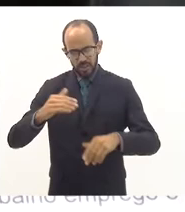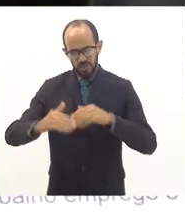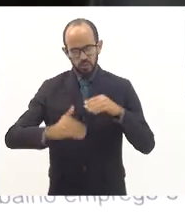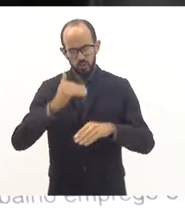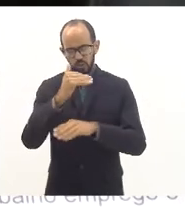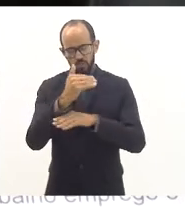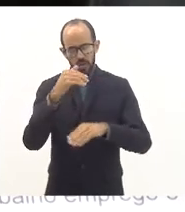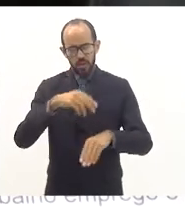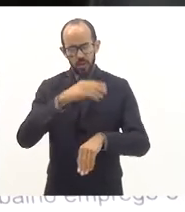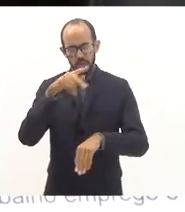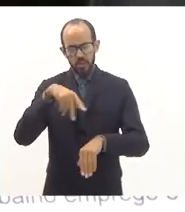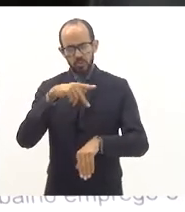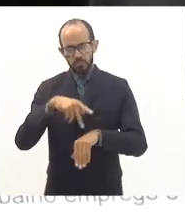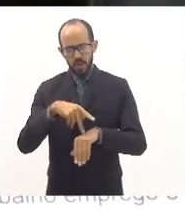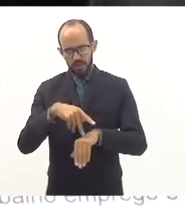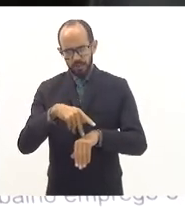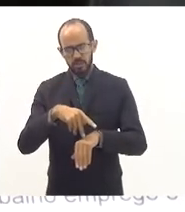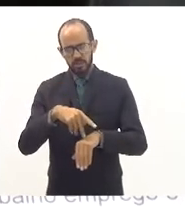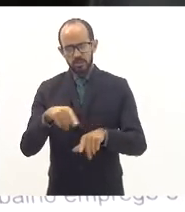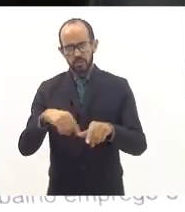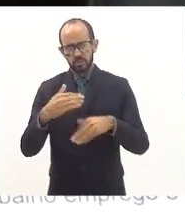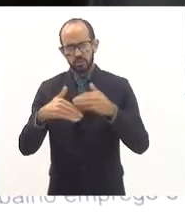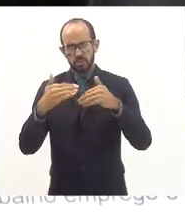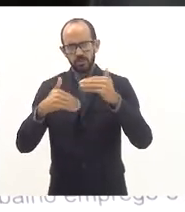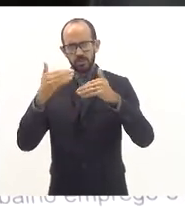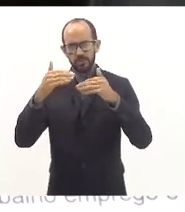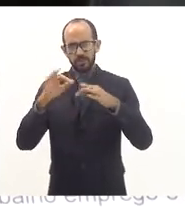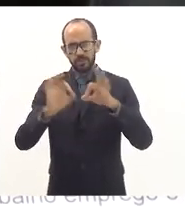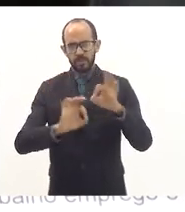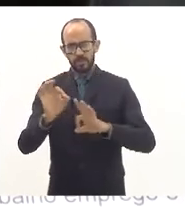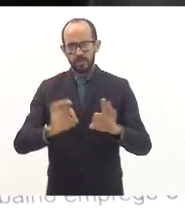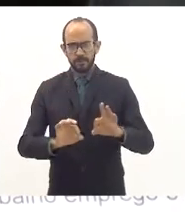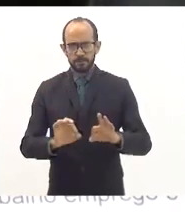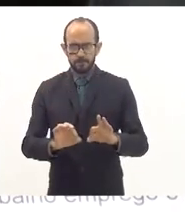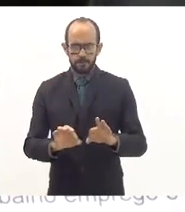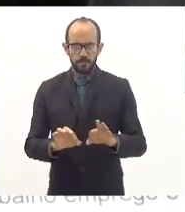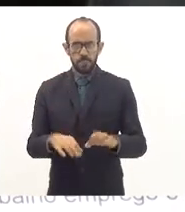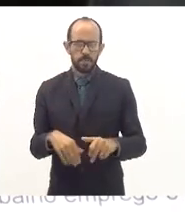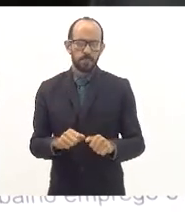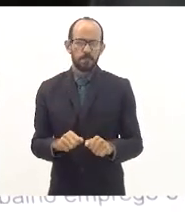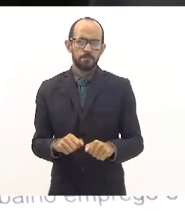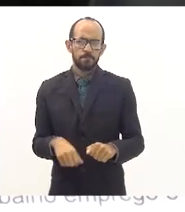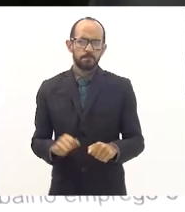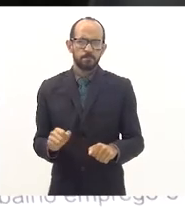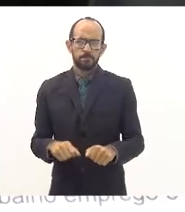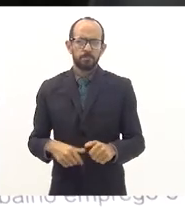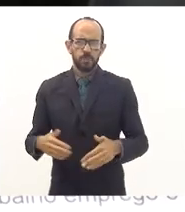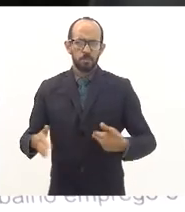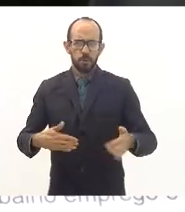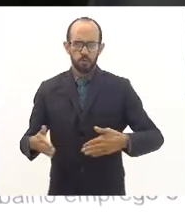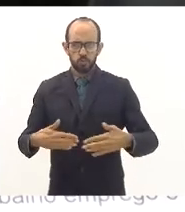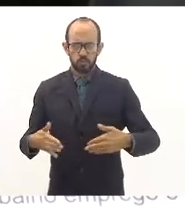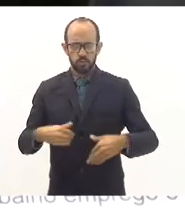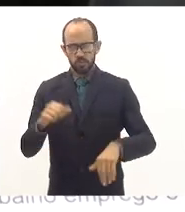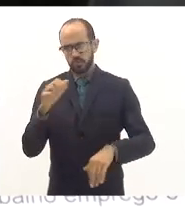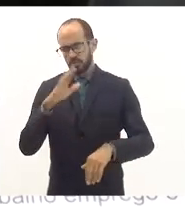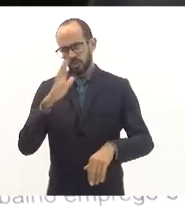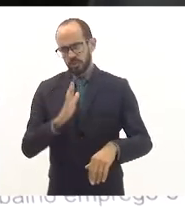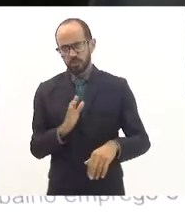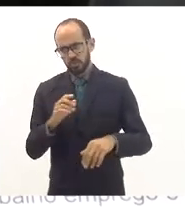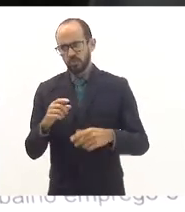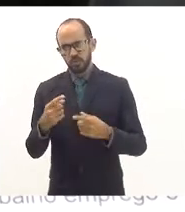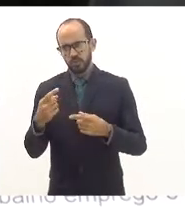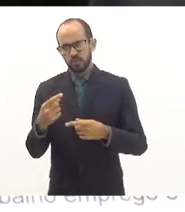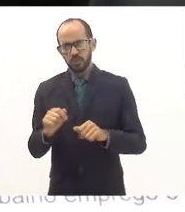soberania nacional, do desenvolvimento de um projeto de desenvolvimento das forças produtivas brasileiras que combatesse